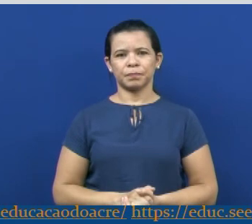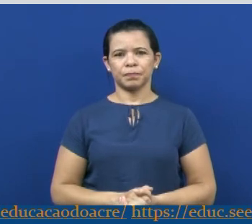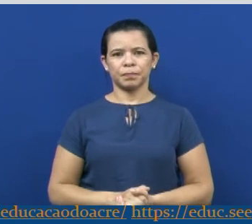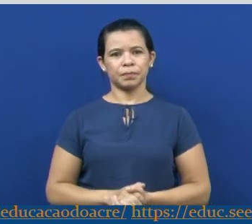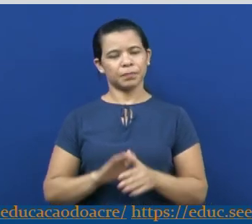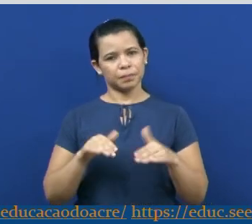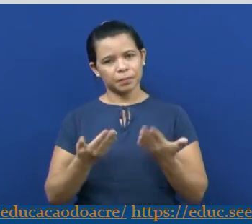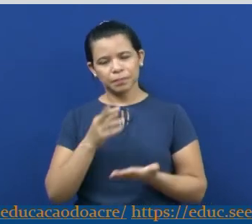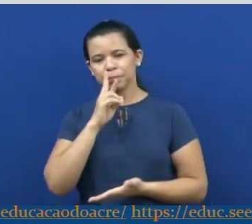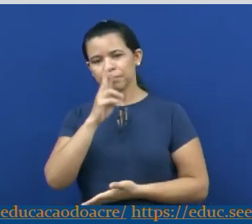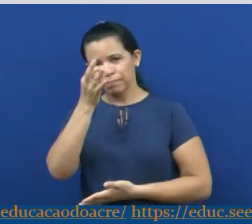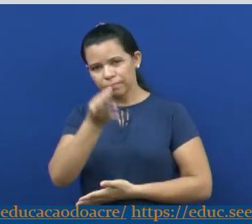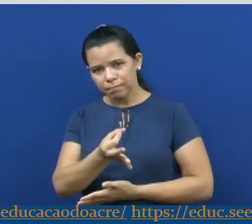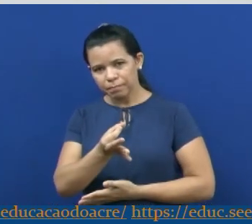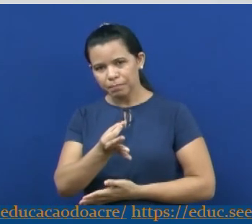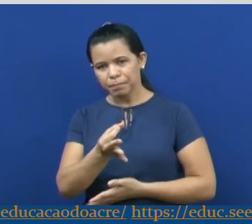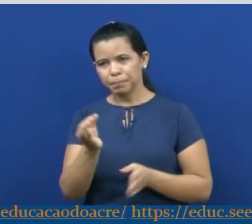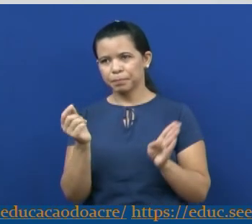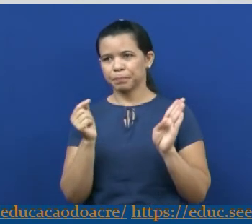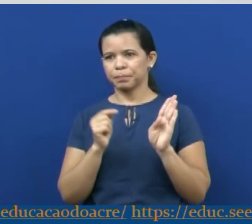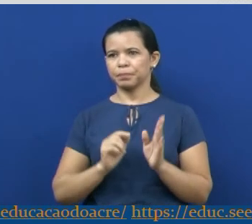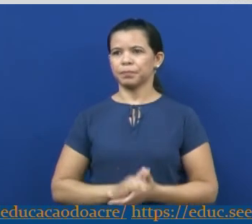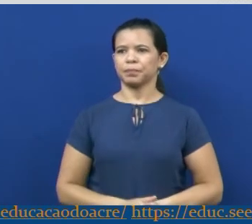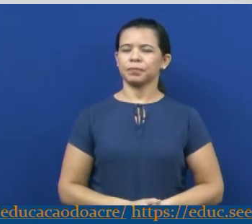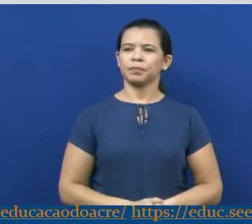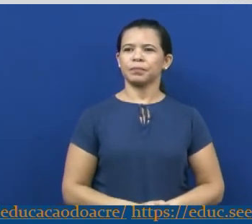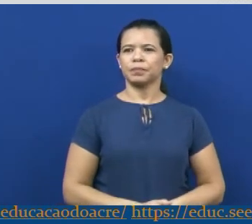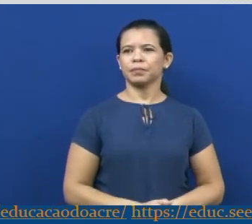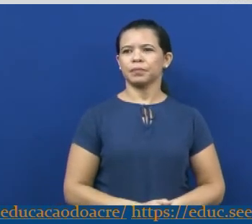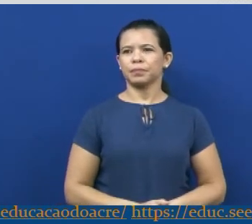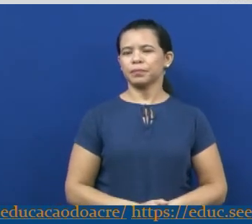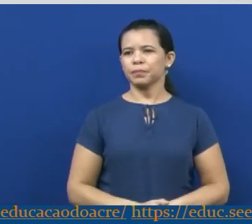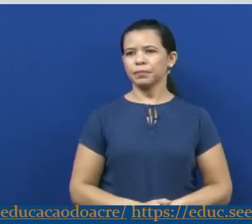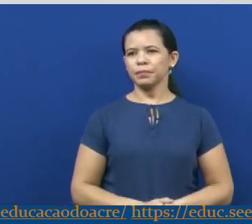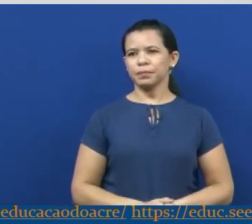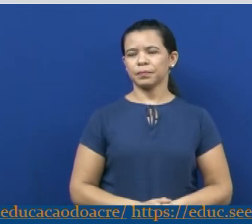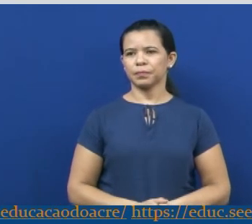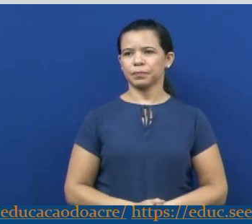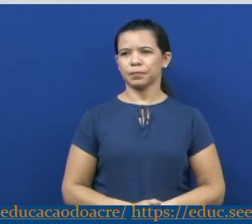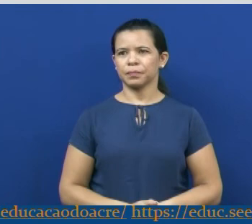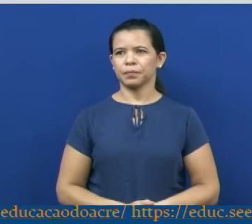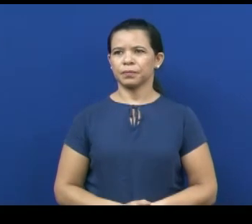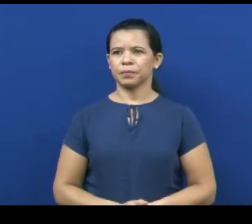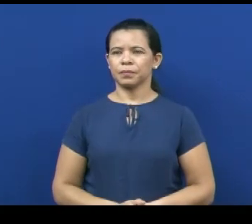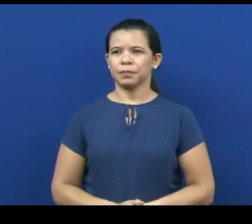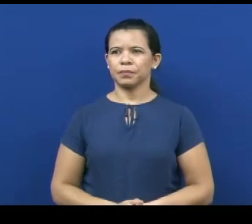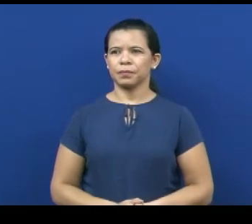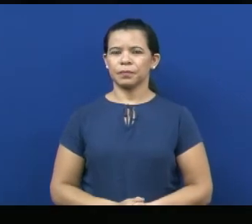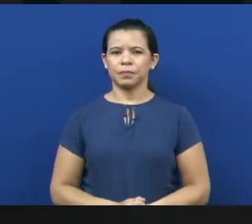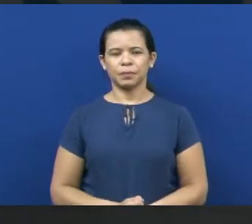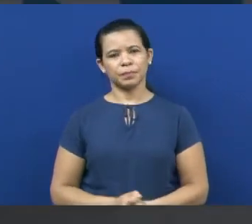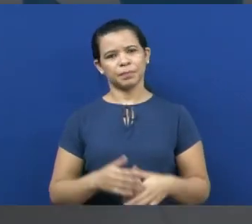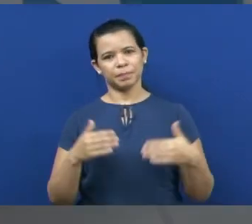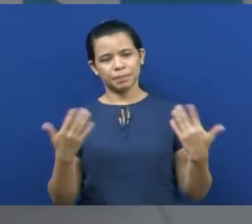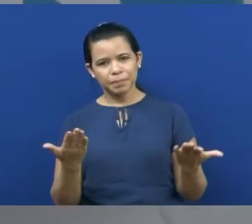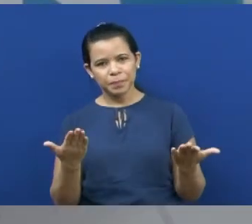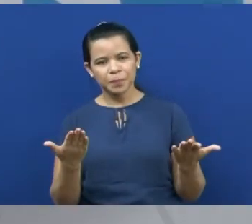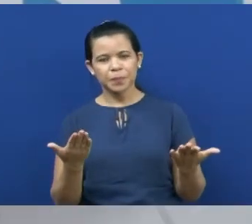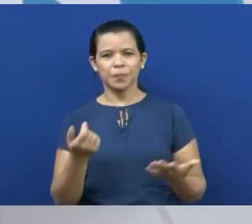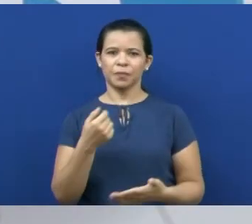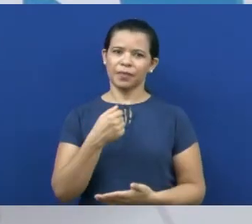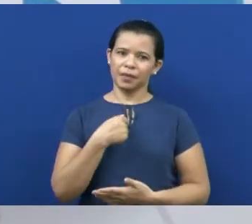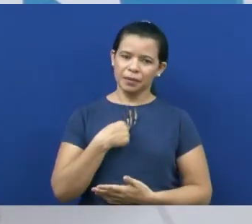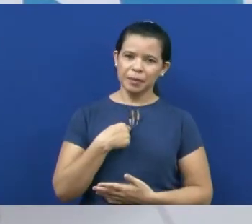a resposta correta aí é certo, tá bom? Bom, gente, eu espero